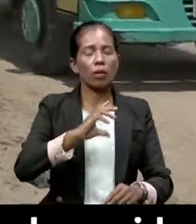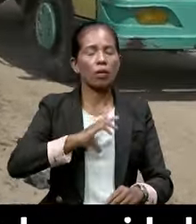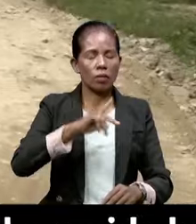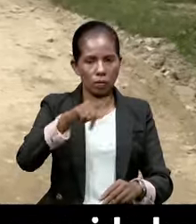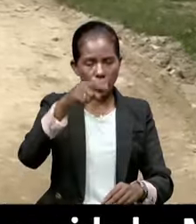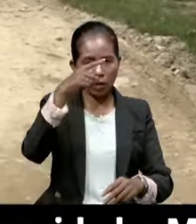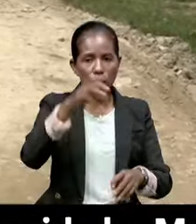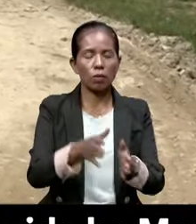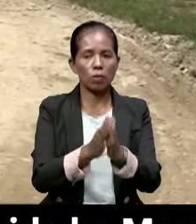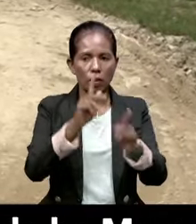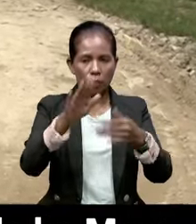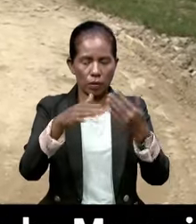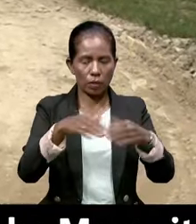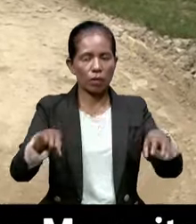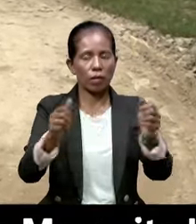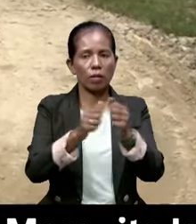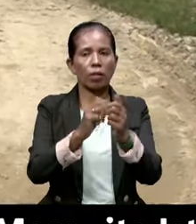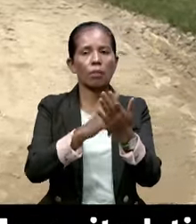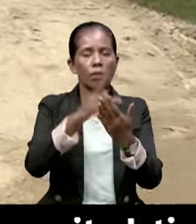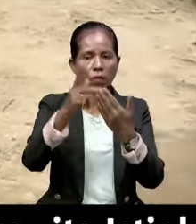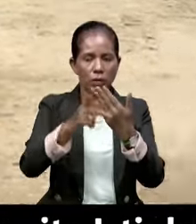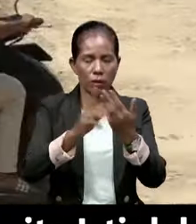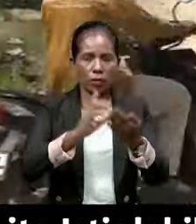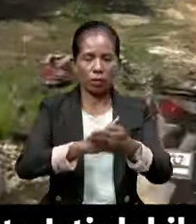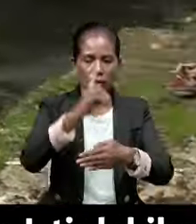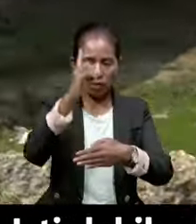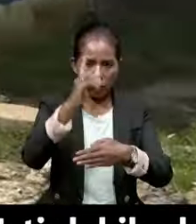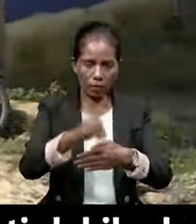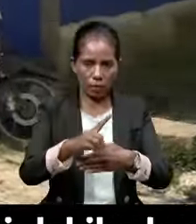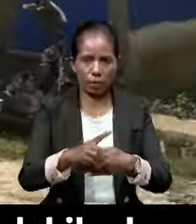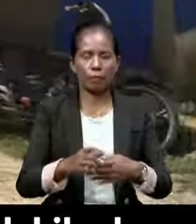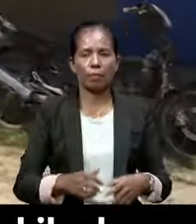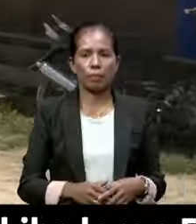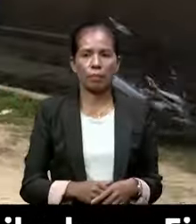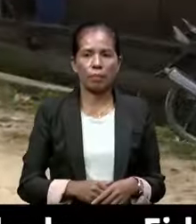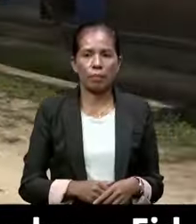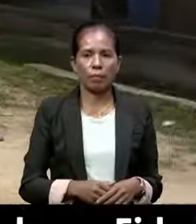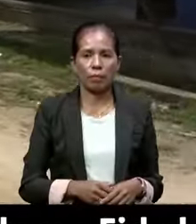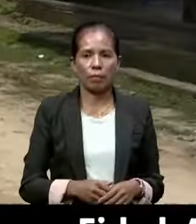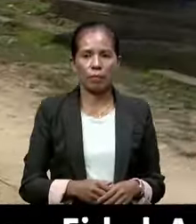é a sua comunidade a tu coopera para o programa de desenvolvimento e relaram. Jacinto Fuca, GMN.